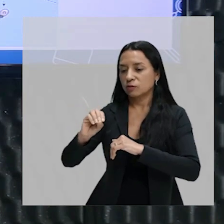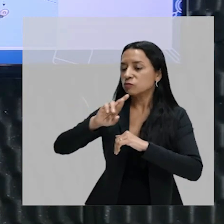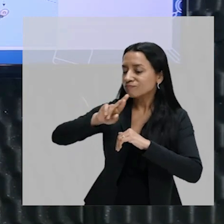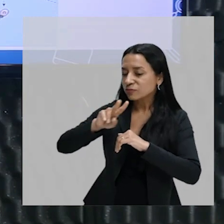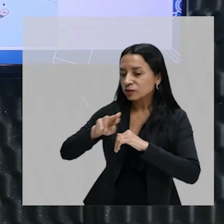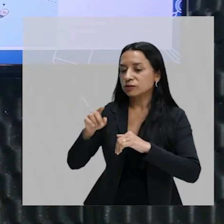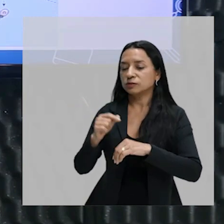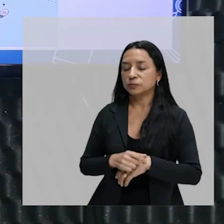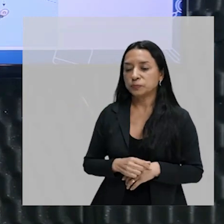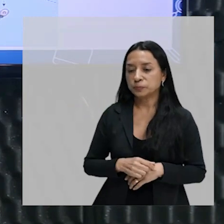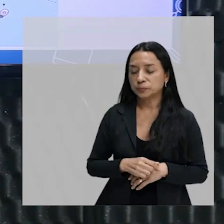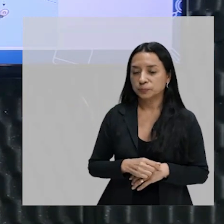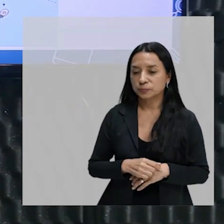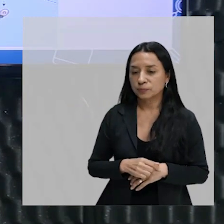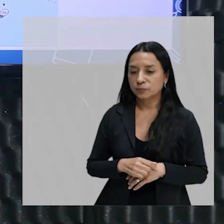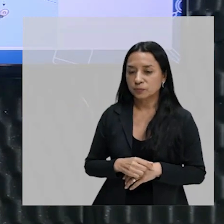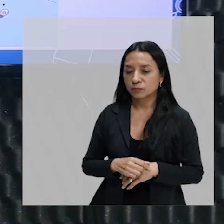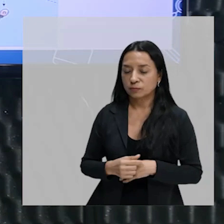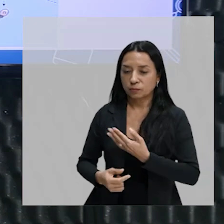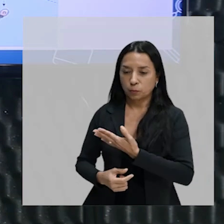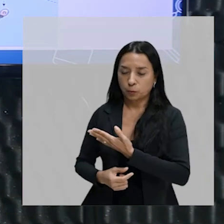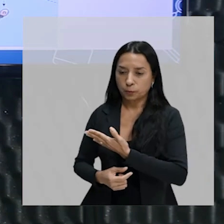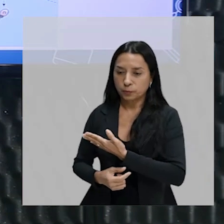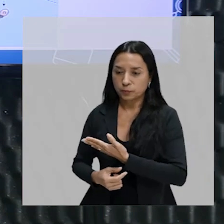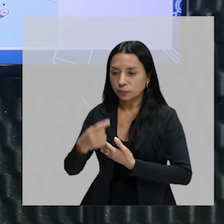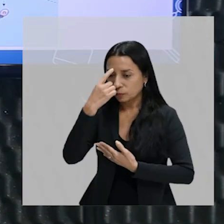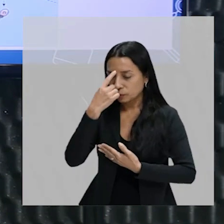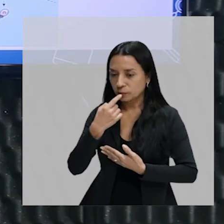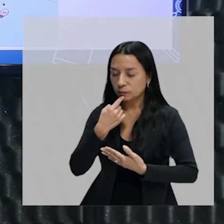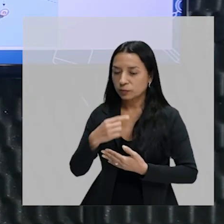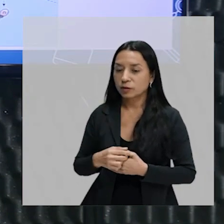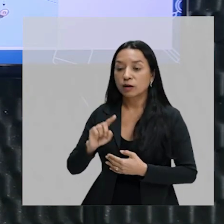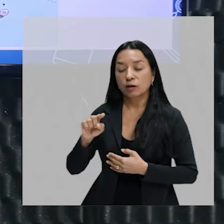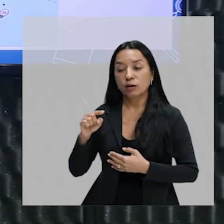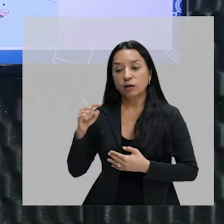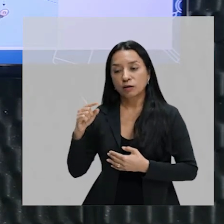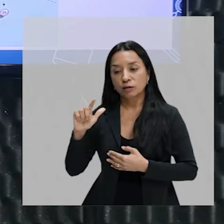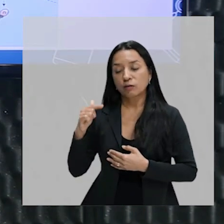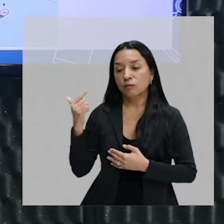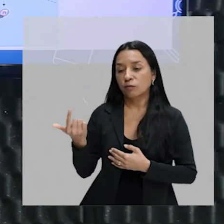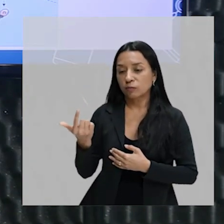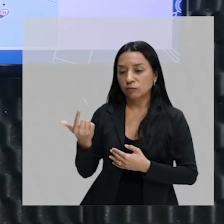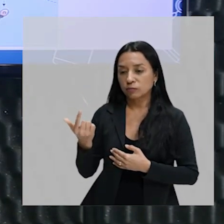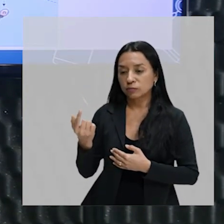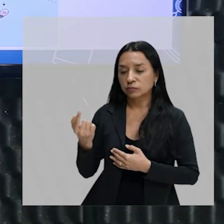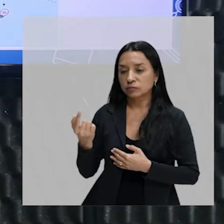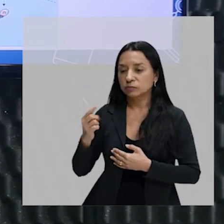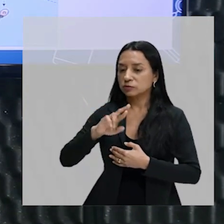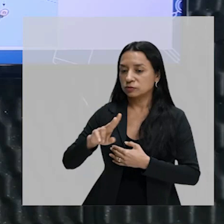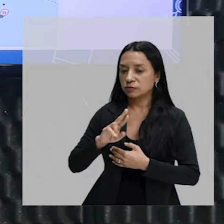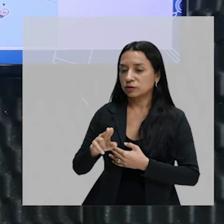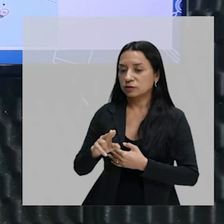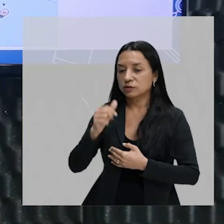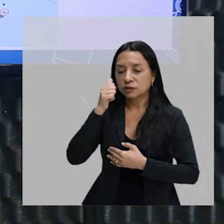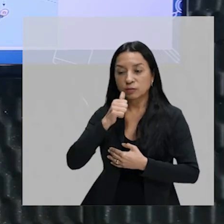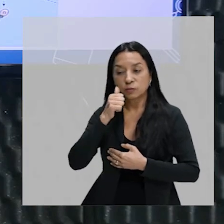que nós chamamos de espermiogênese tá uma outra diferença que lá na ovagênese a mulher ela